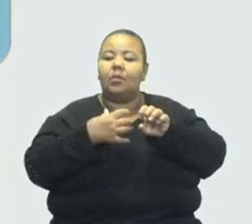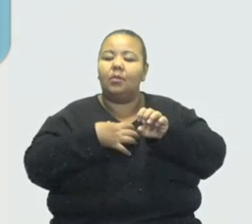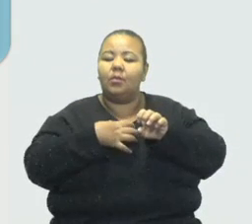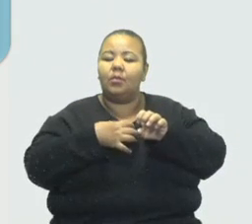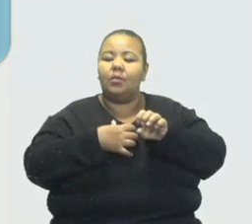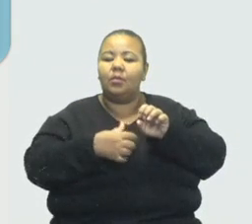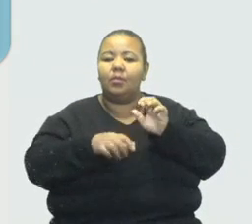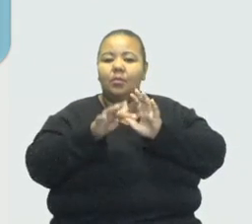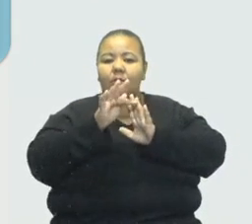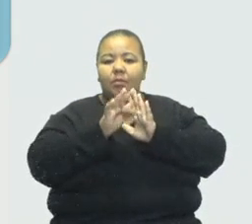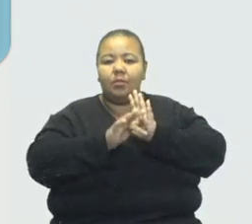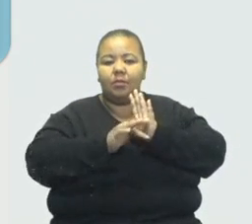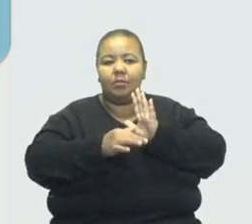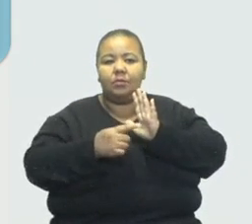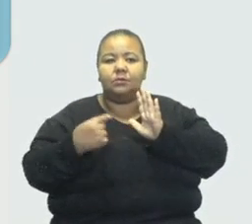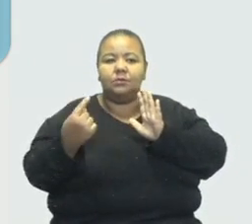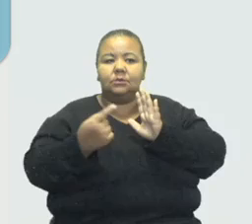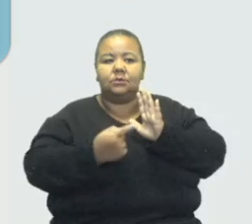temos